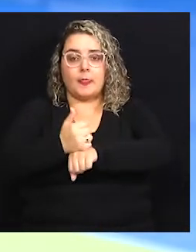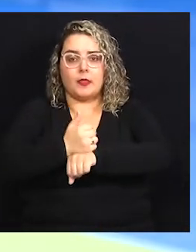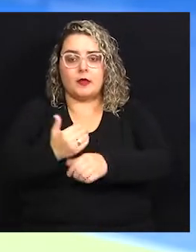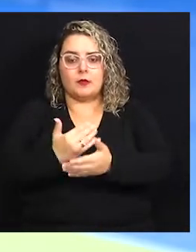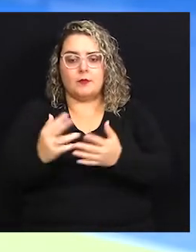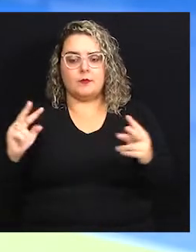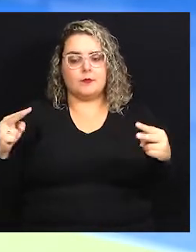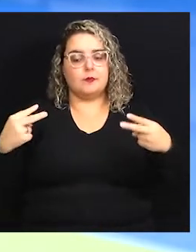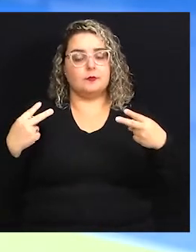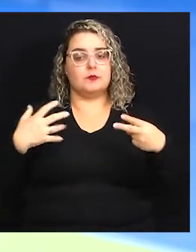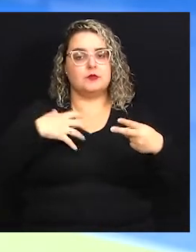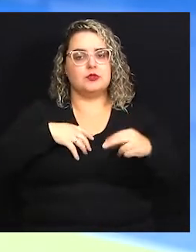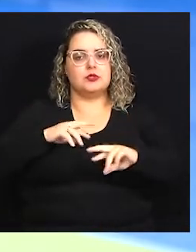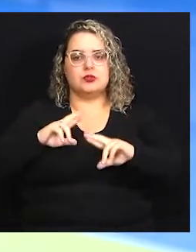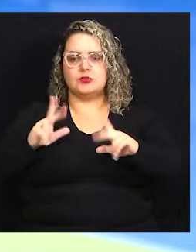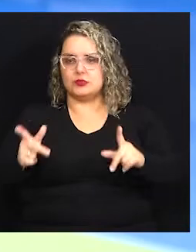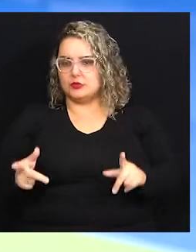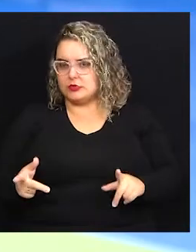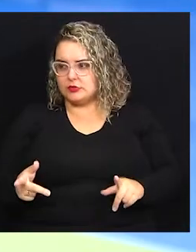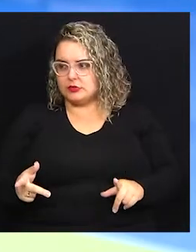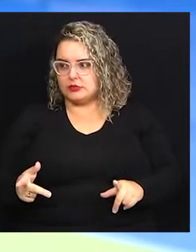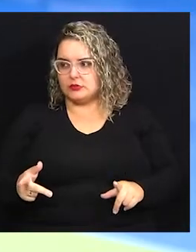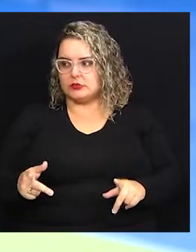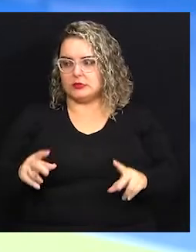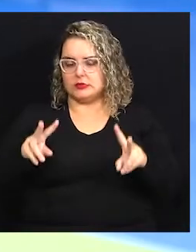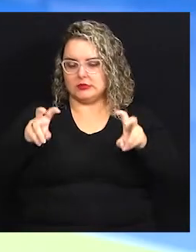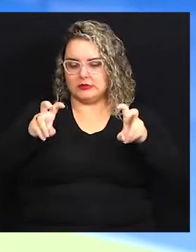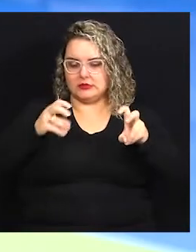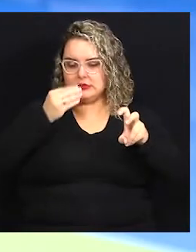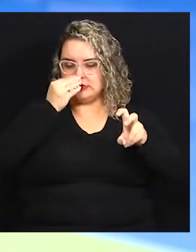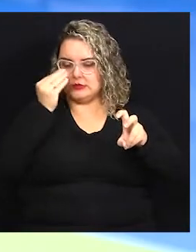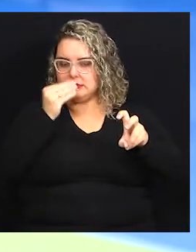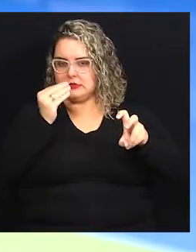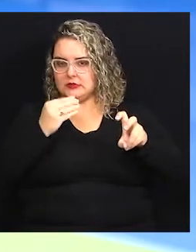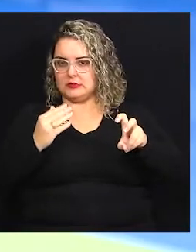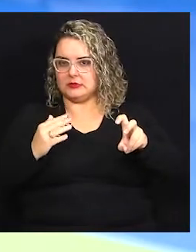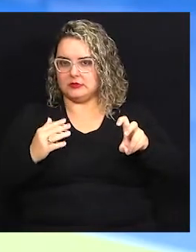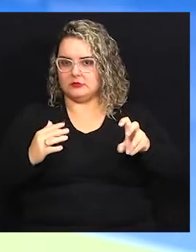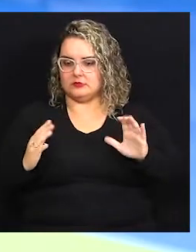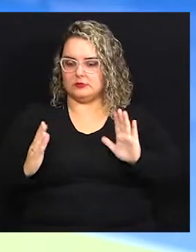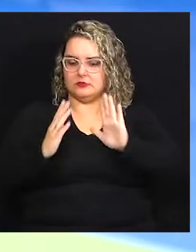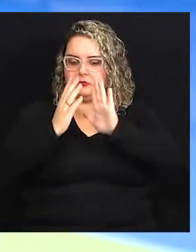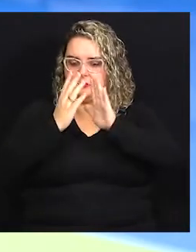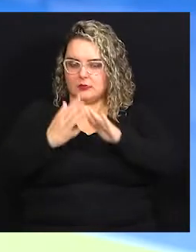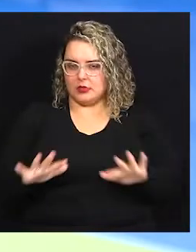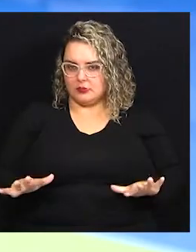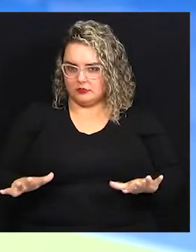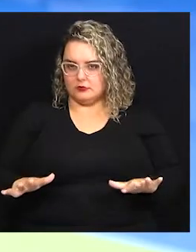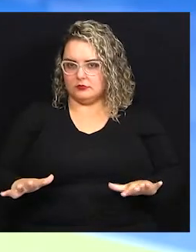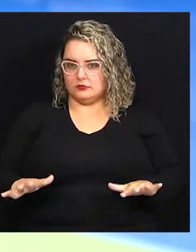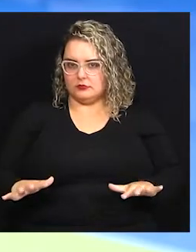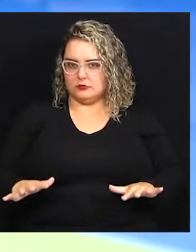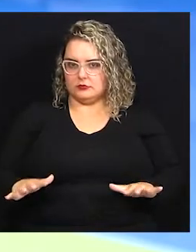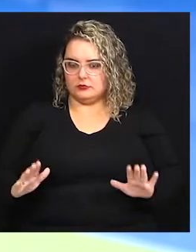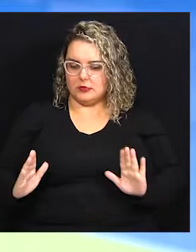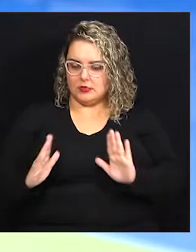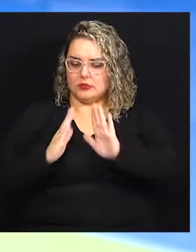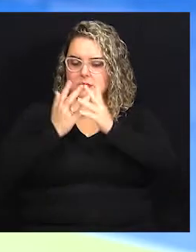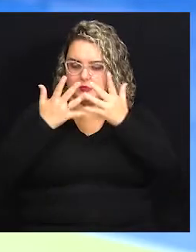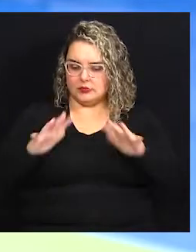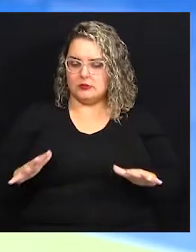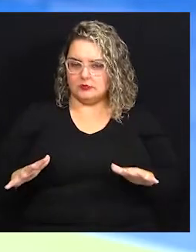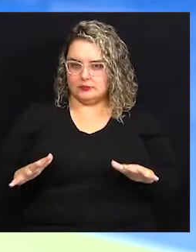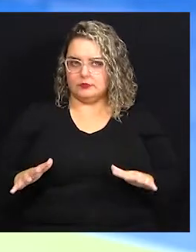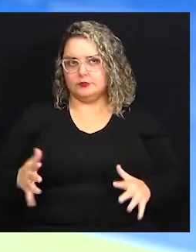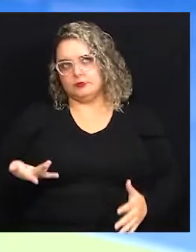olhar de uma maneira diferente, essa discriminalidade na sua frente cai. Tá. Na sua frente cai, né? Então, vamos